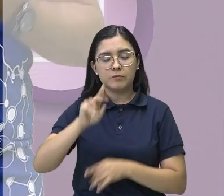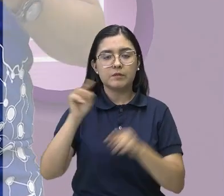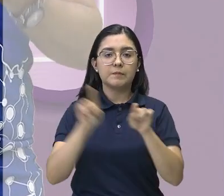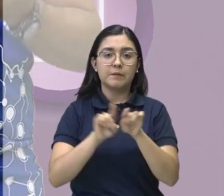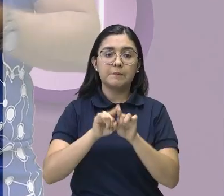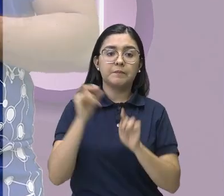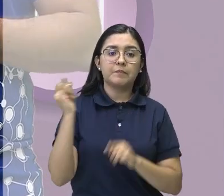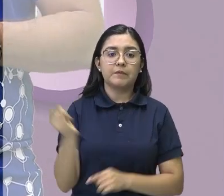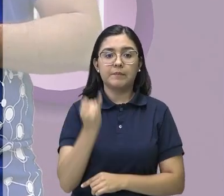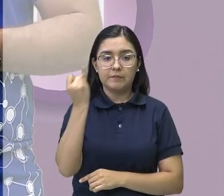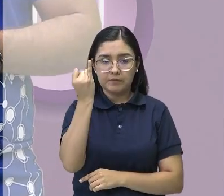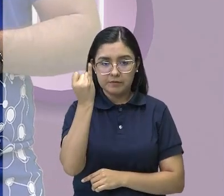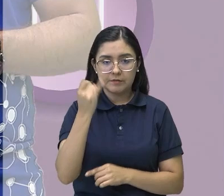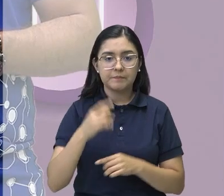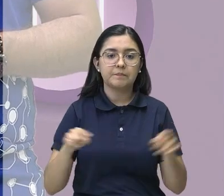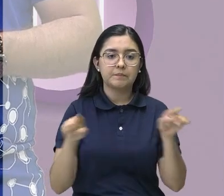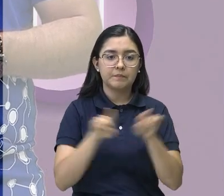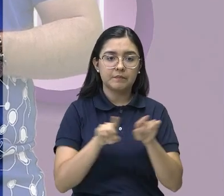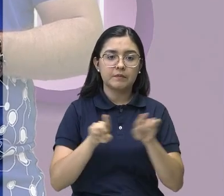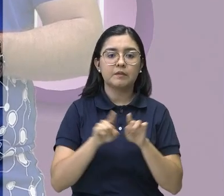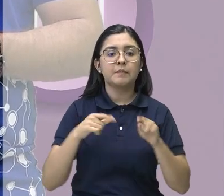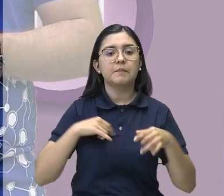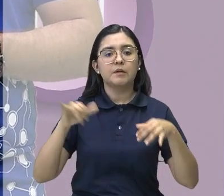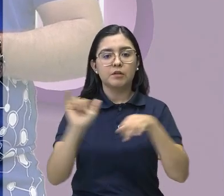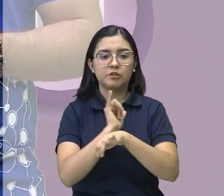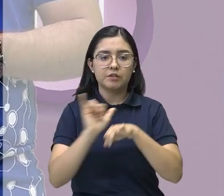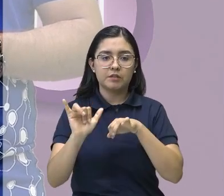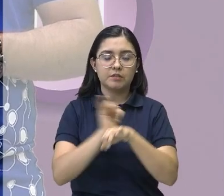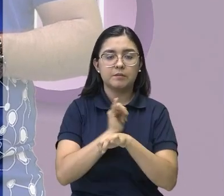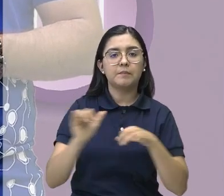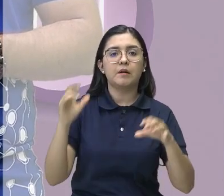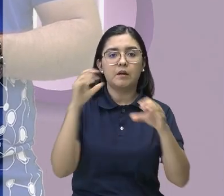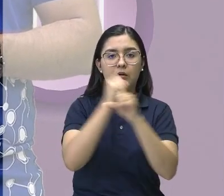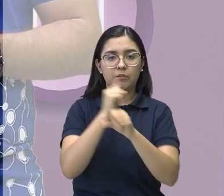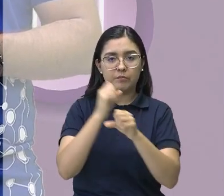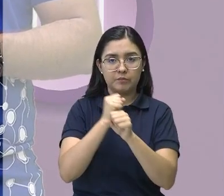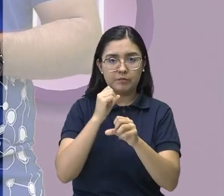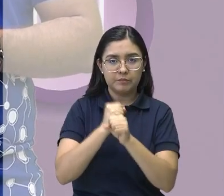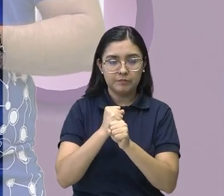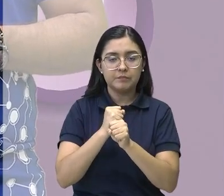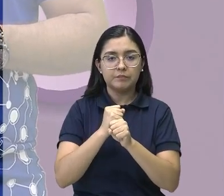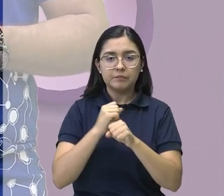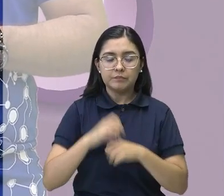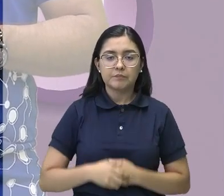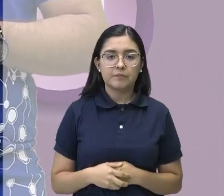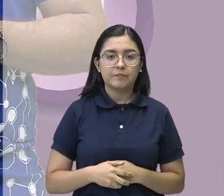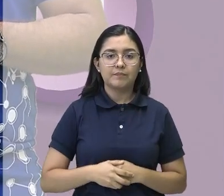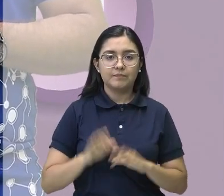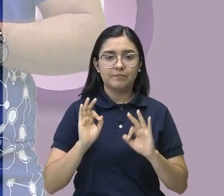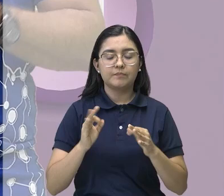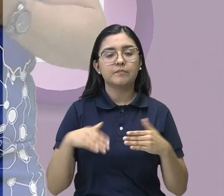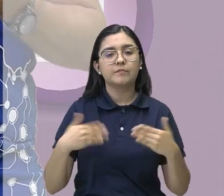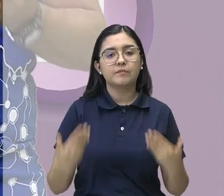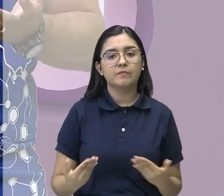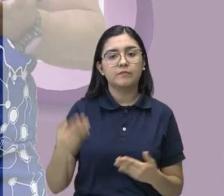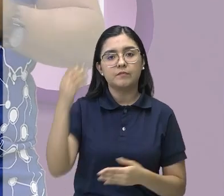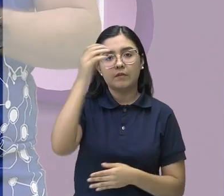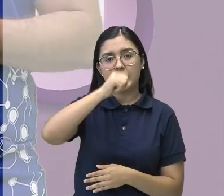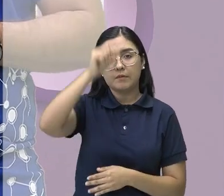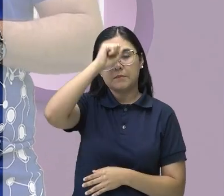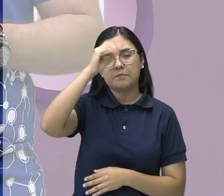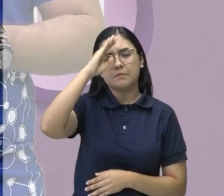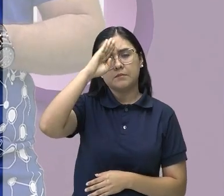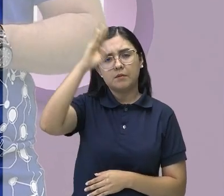importâncias, assim também como suas estratégias em resoluções de problemas. Então, vamos aprender